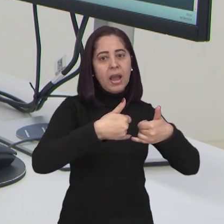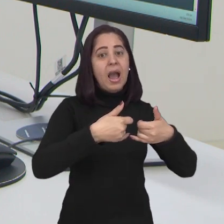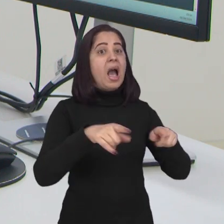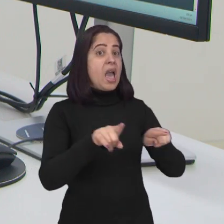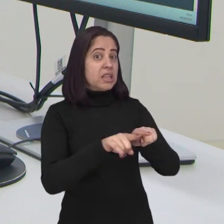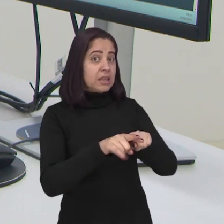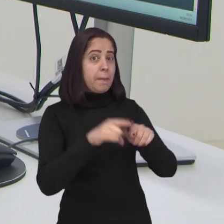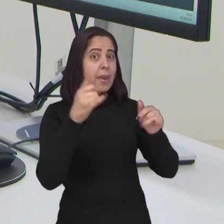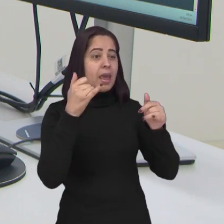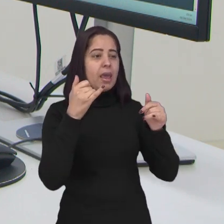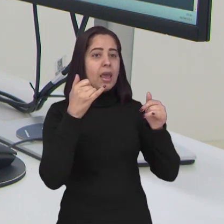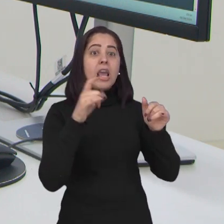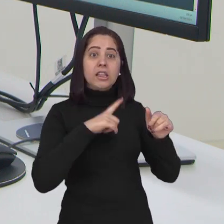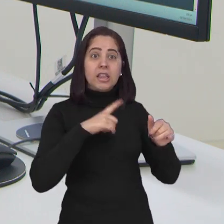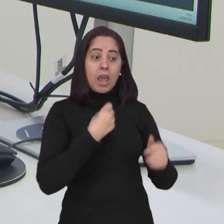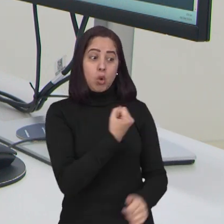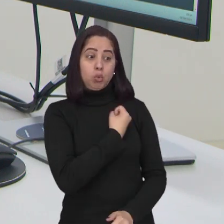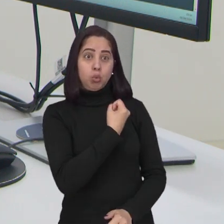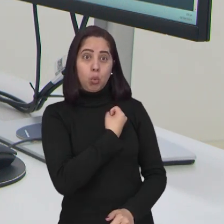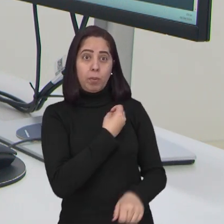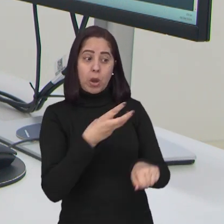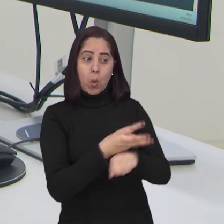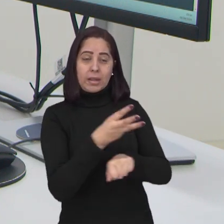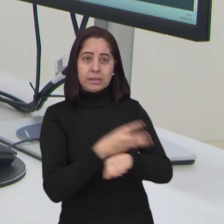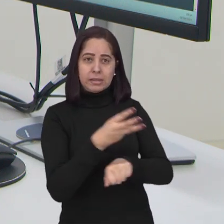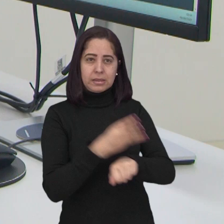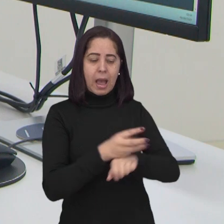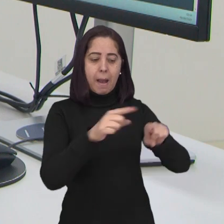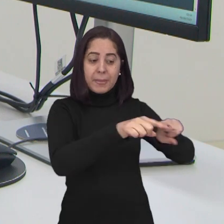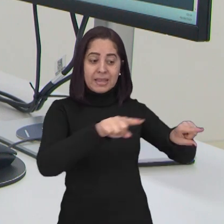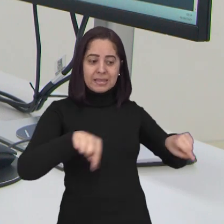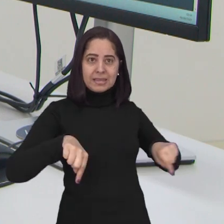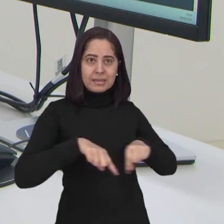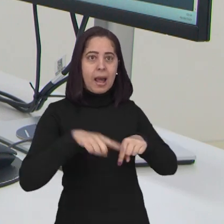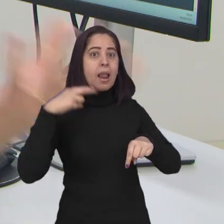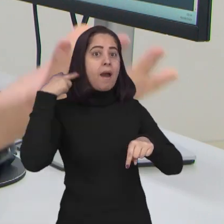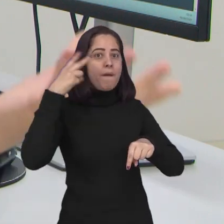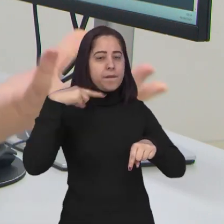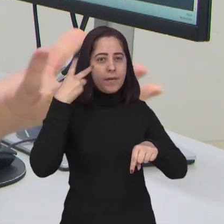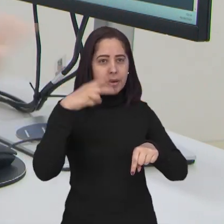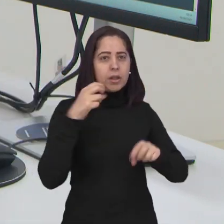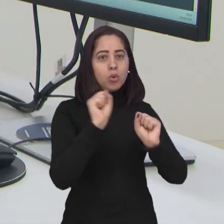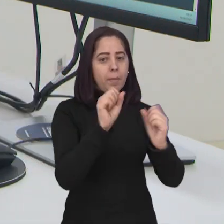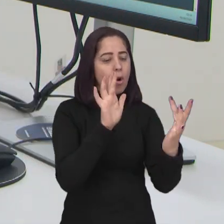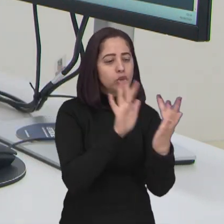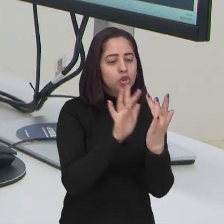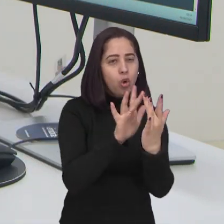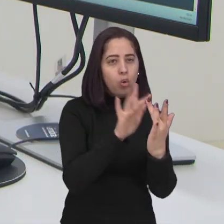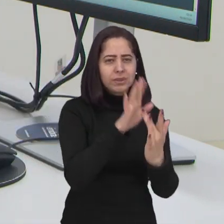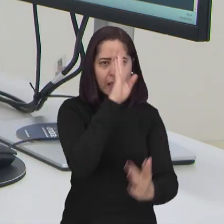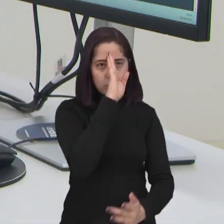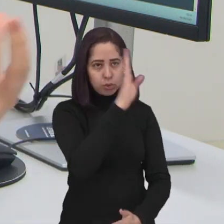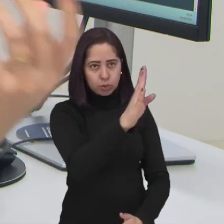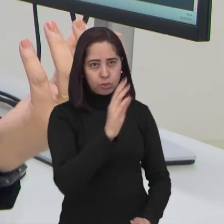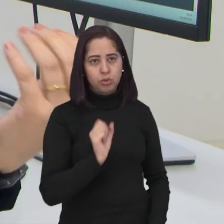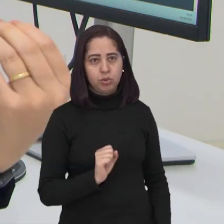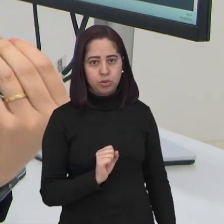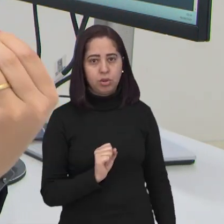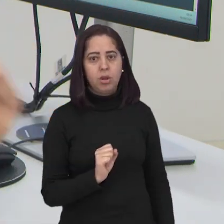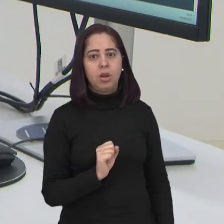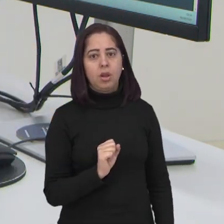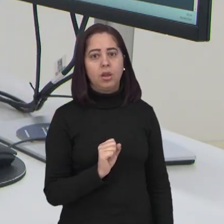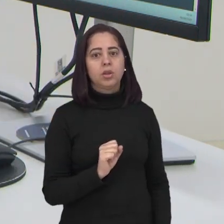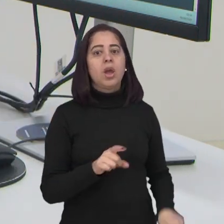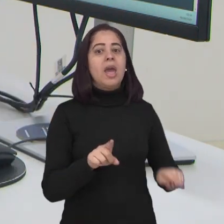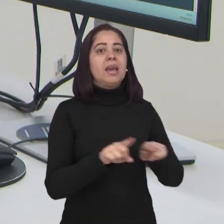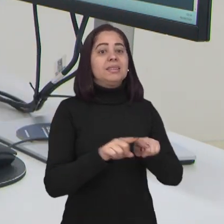informações dos contatos dos gabinetes dos vereadores, né, para ter uma comunicação direta com o gabinete. Assim como alguns